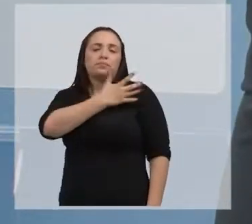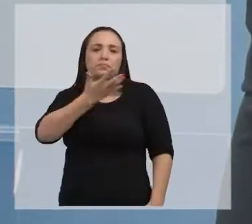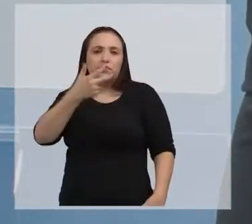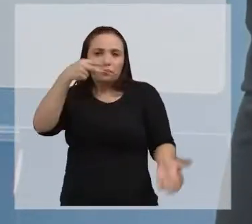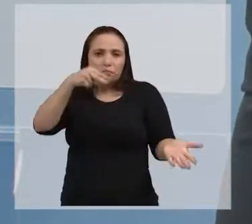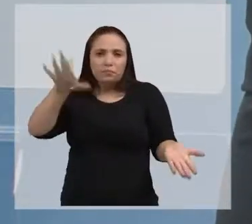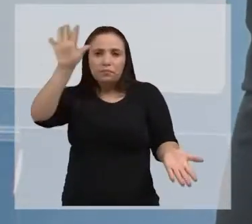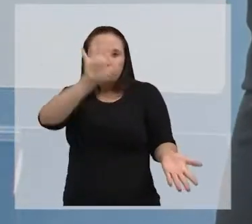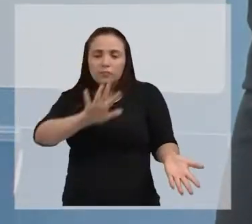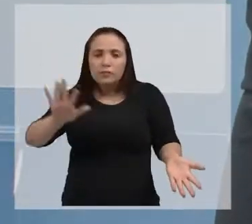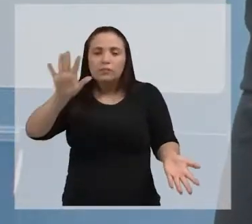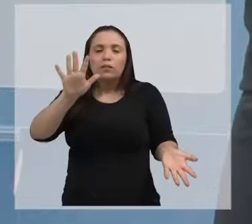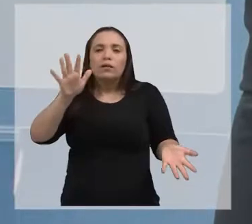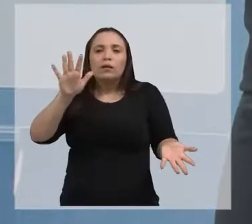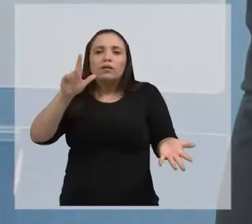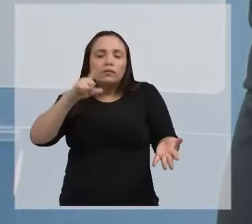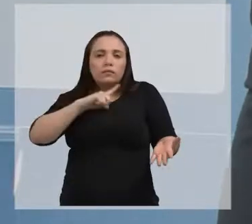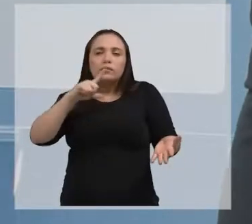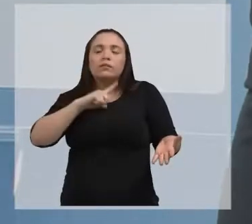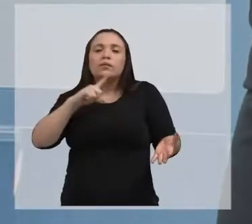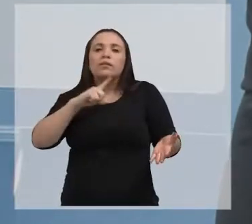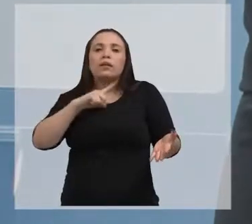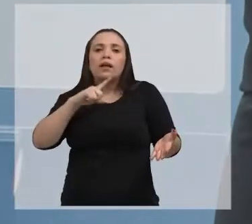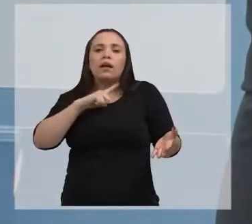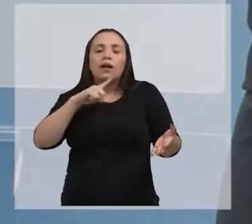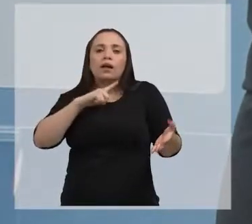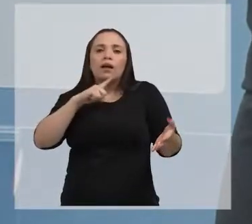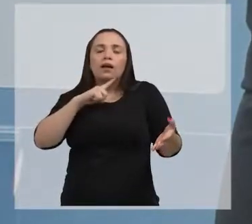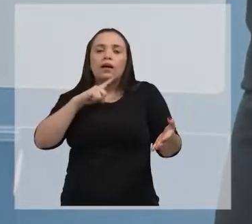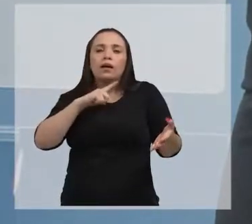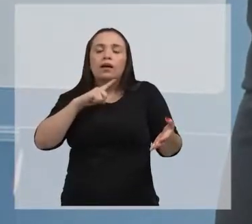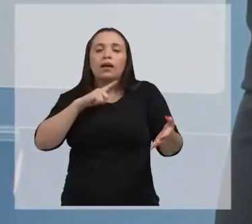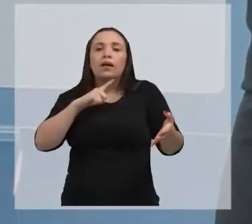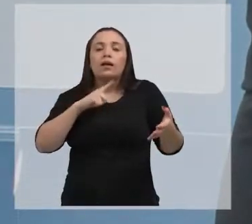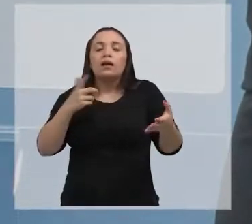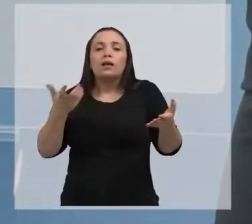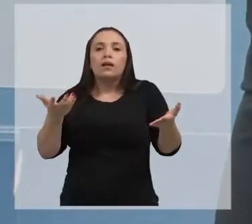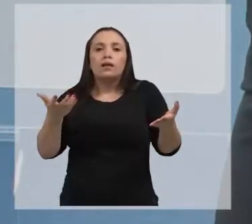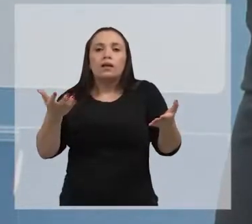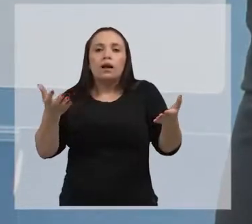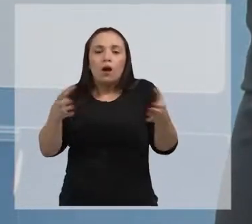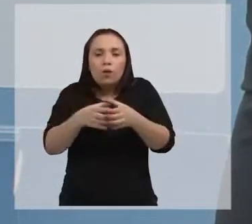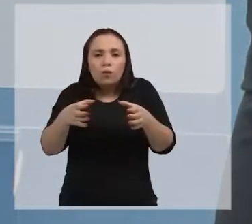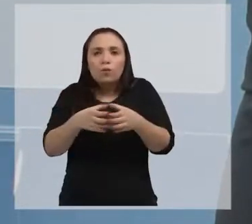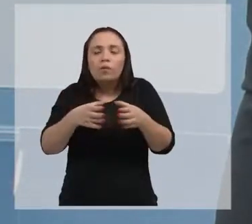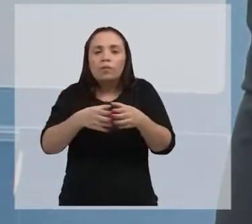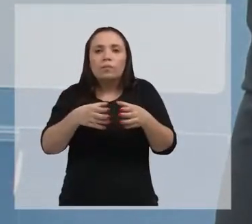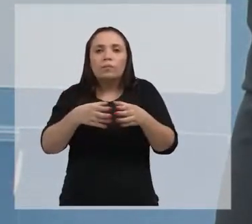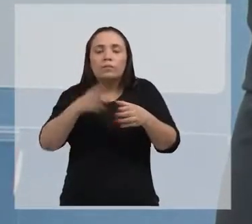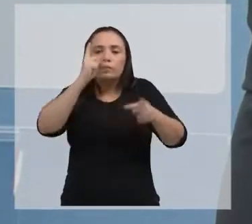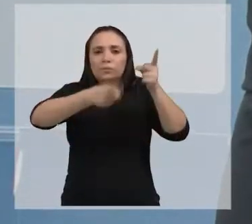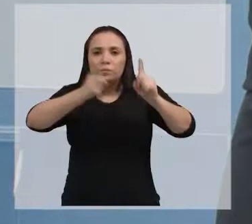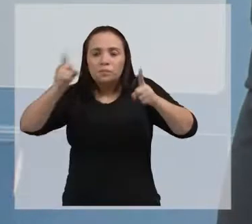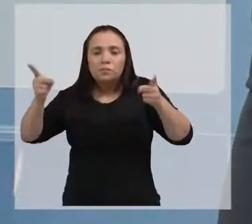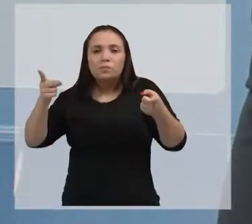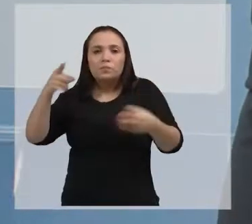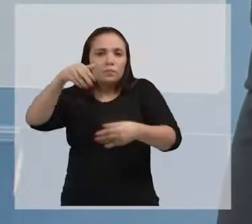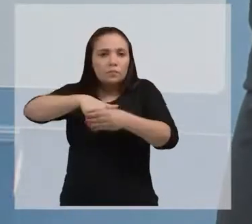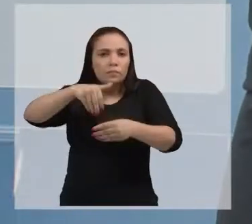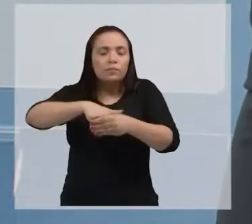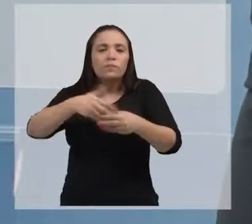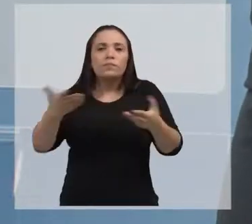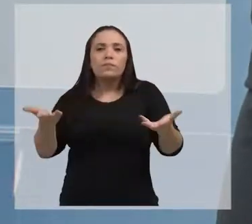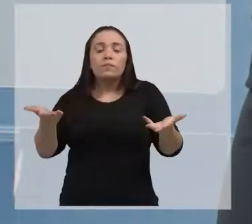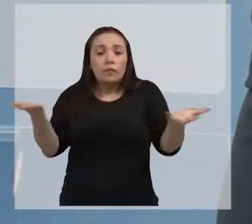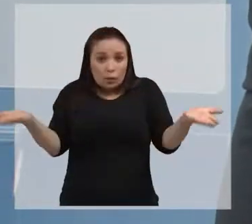no Nordeste, né? Feito com cabos eleitorais e com currais eleitorais, e que o voto não tinha dignidade